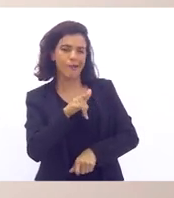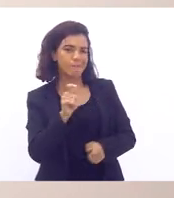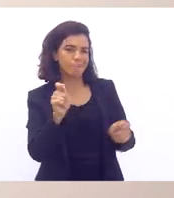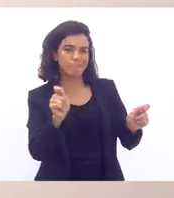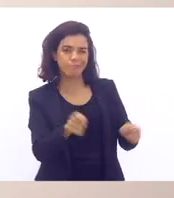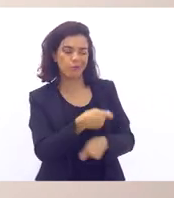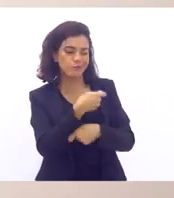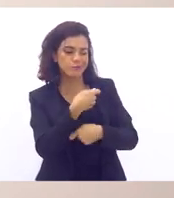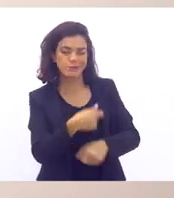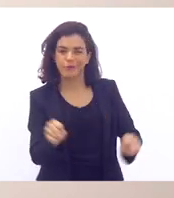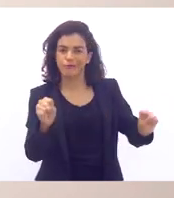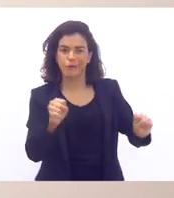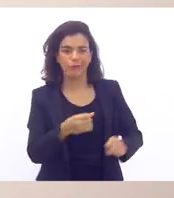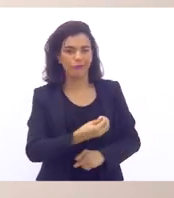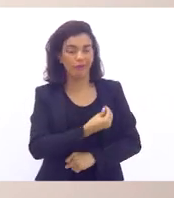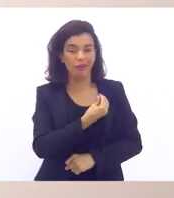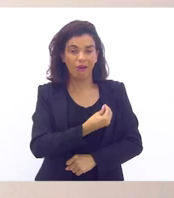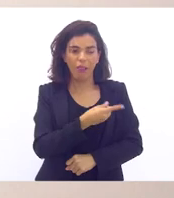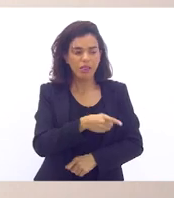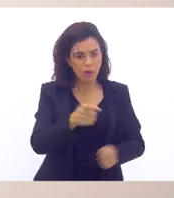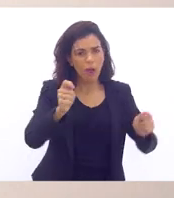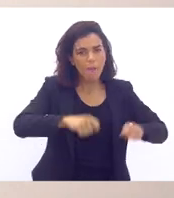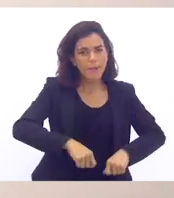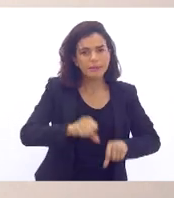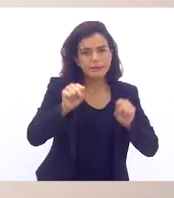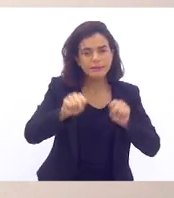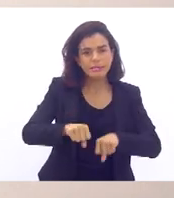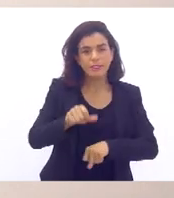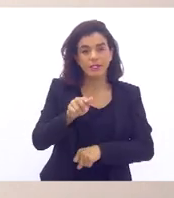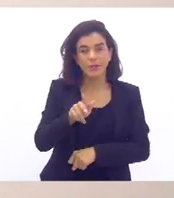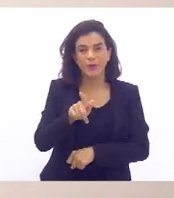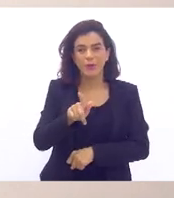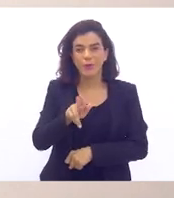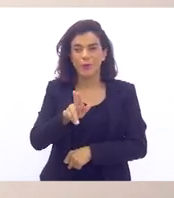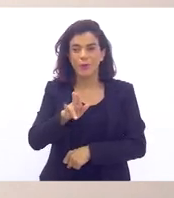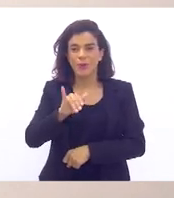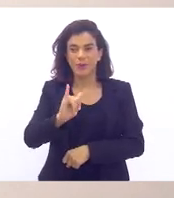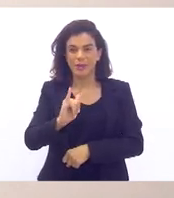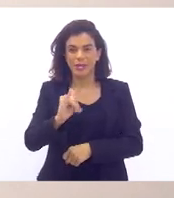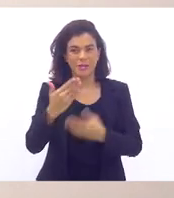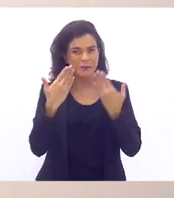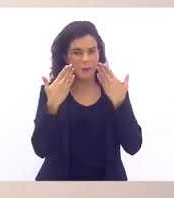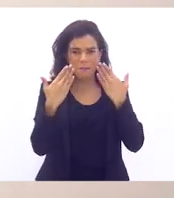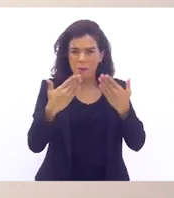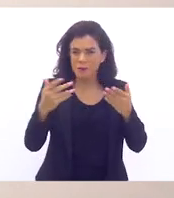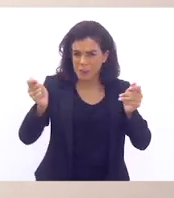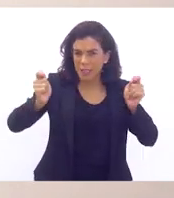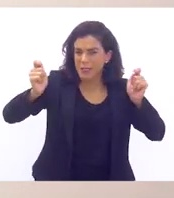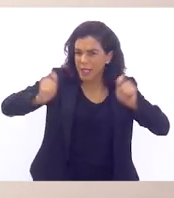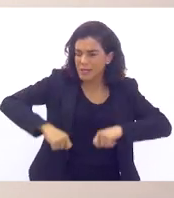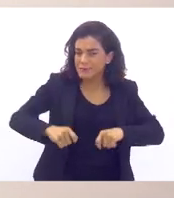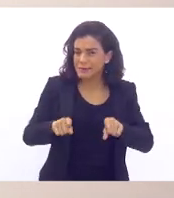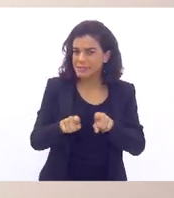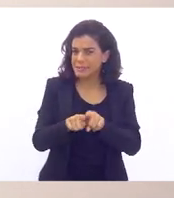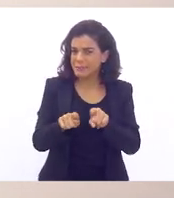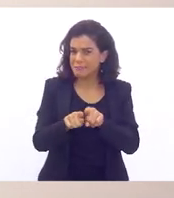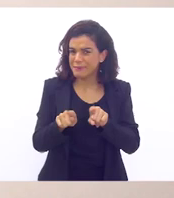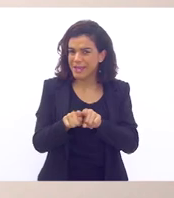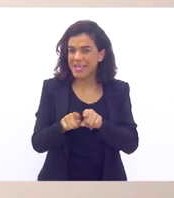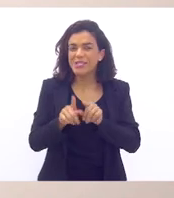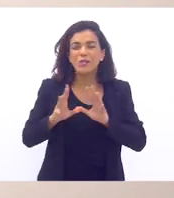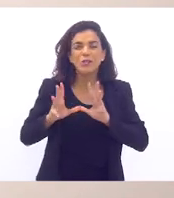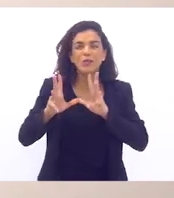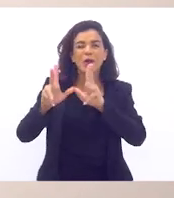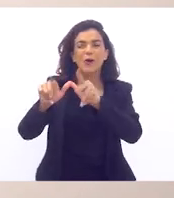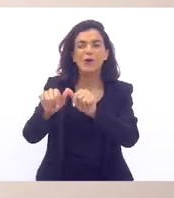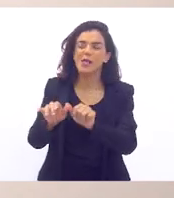eles são capazes O Gui tem mostrado muito a capacidade dele e de todas as borboletas